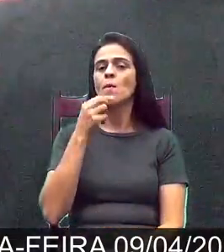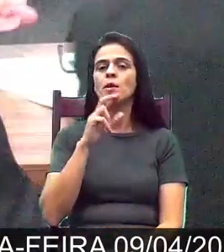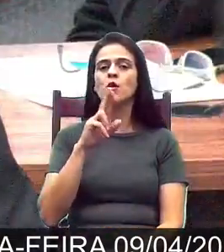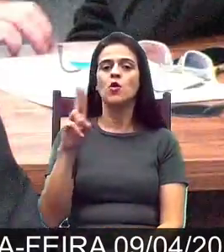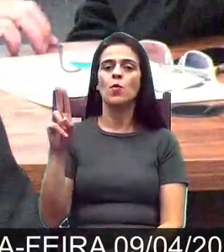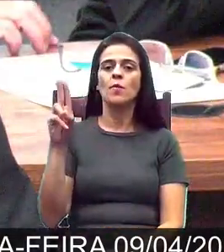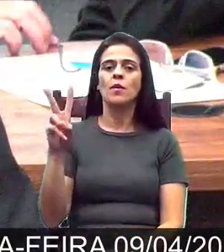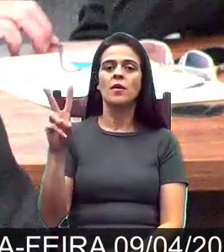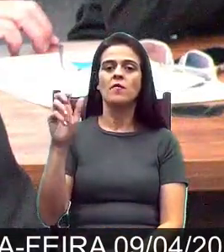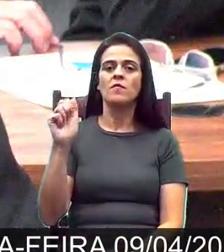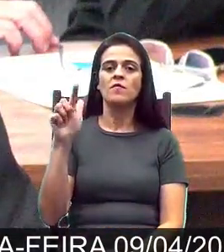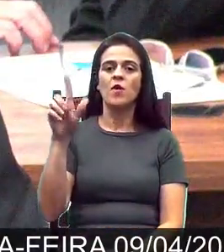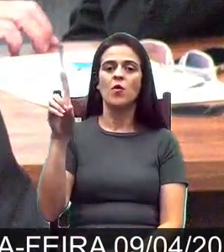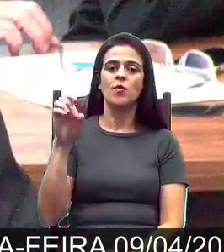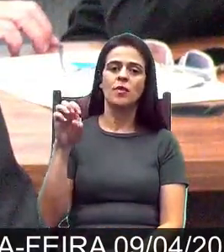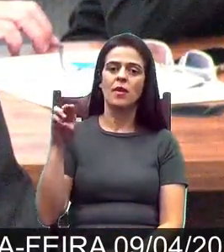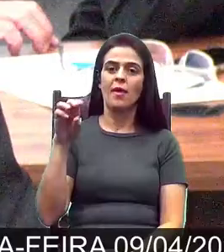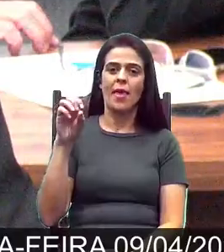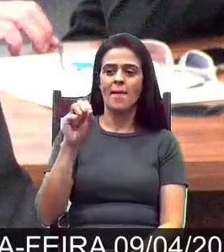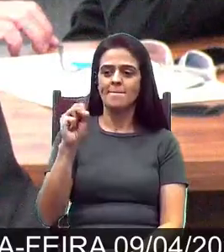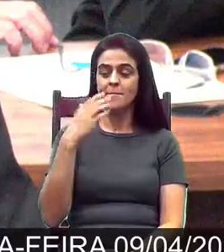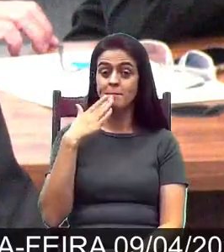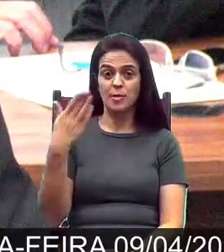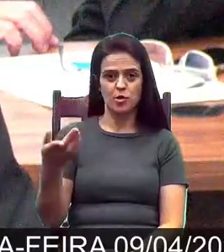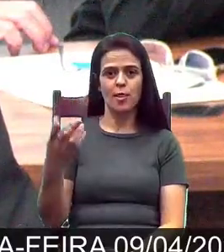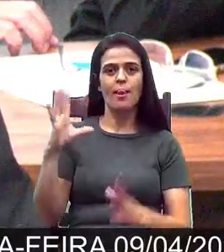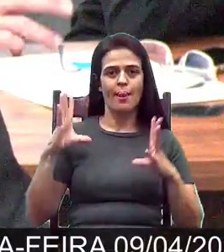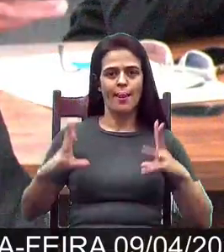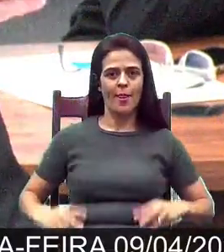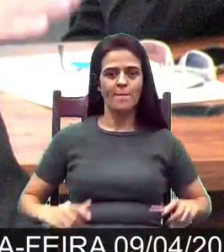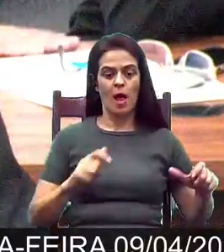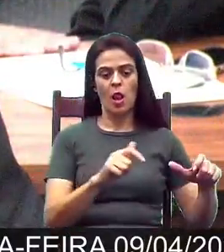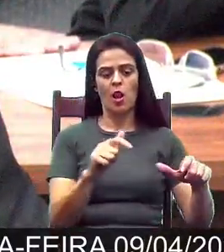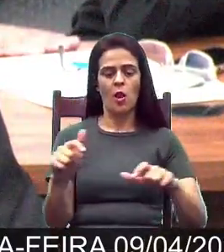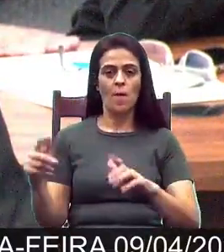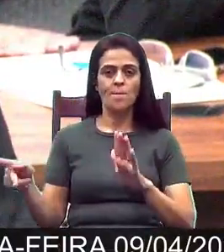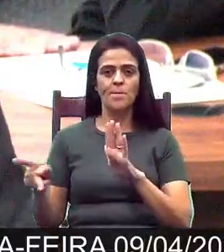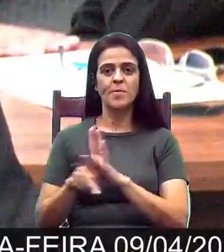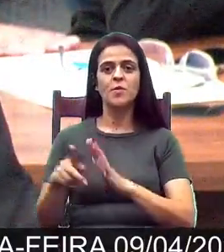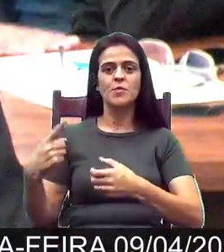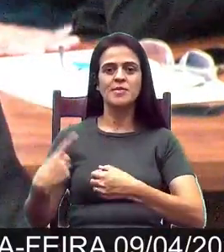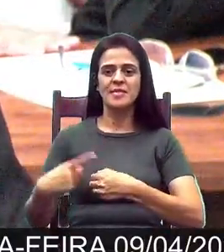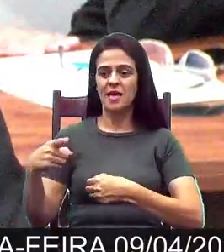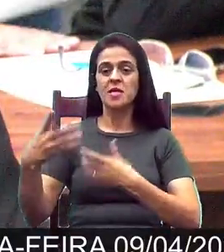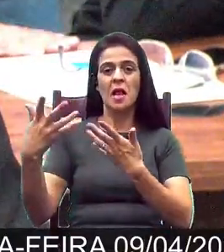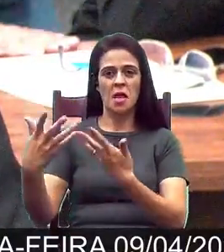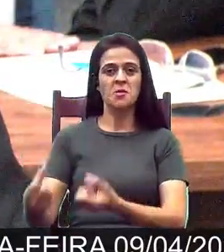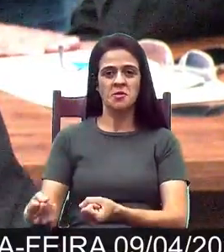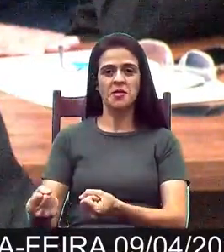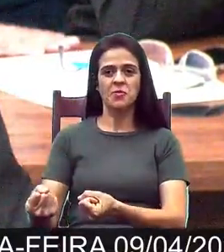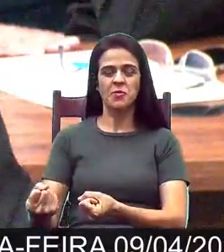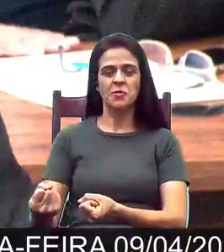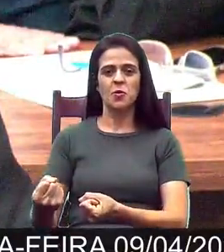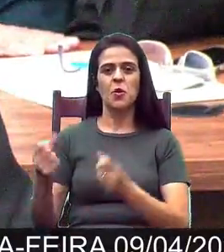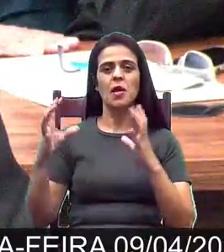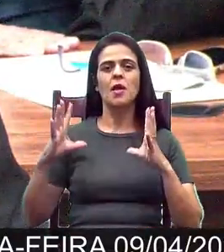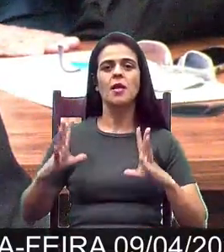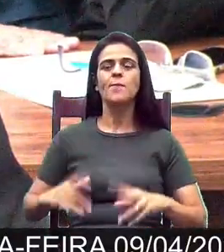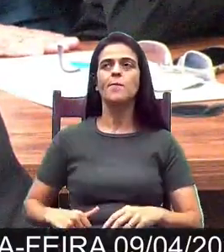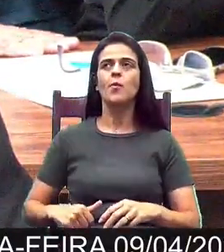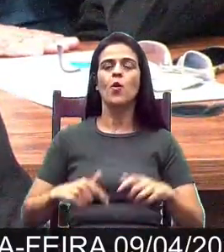Foi solicitado a ele que fosse feita a limpeza em alguns locais aí da cidade. E ele atendeu a gente. Foi feito lá no